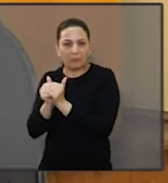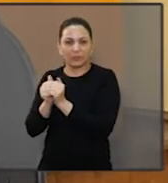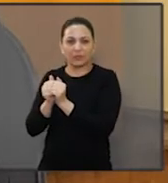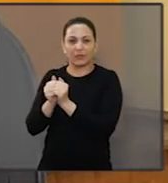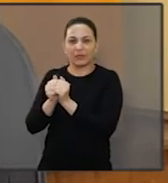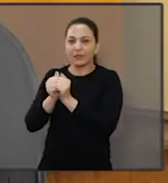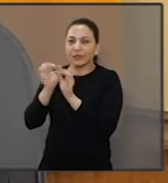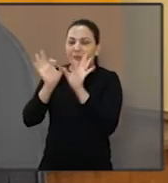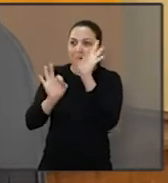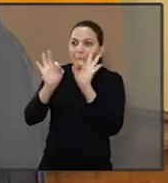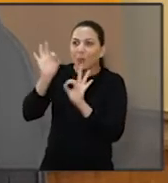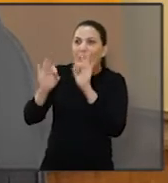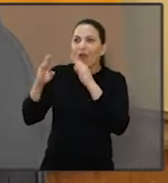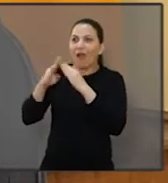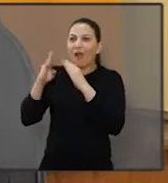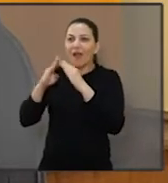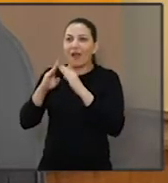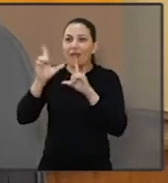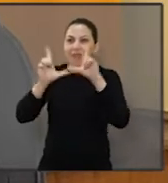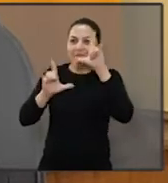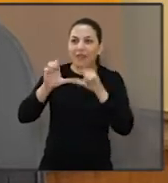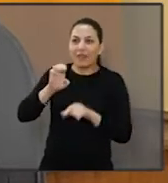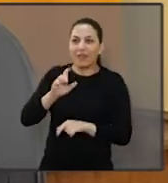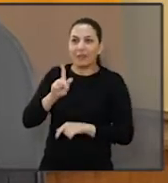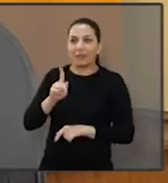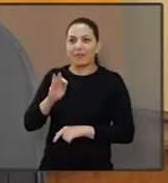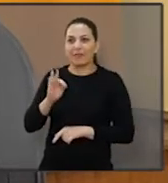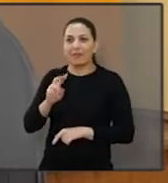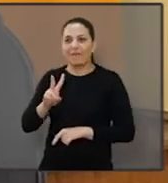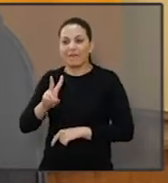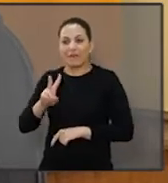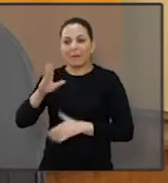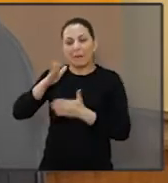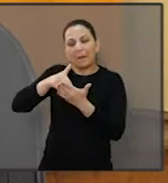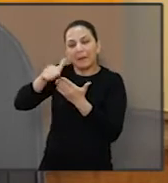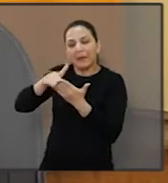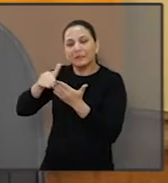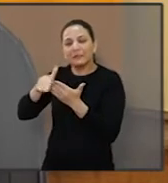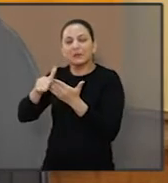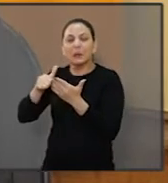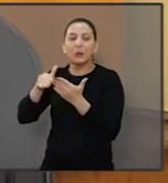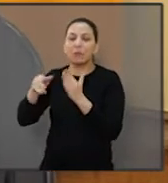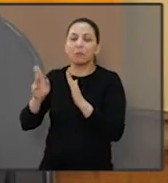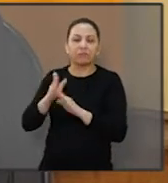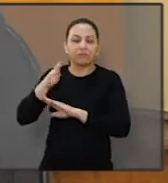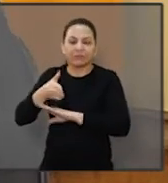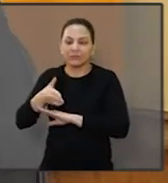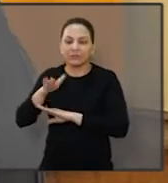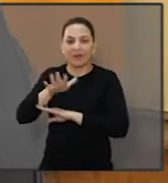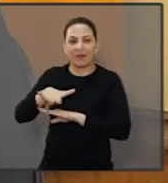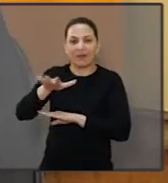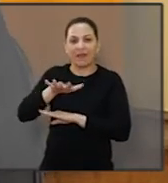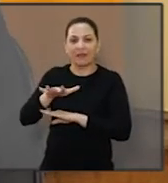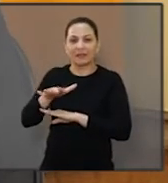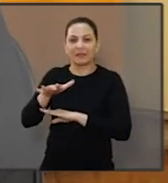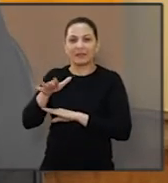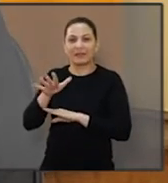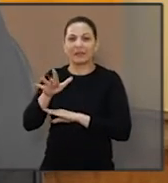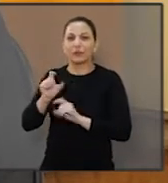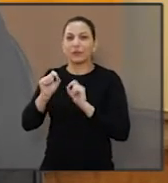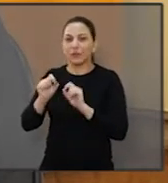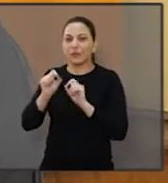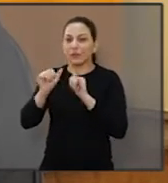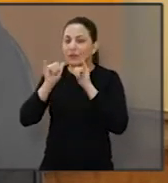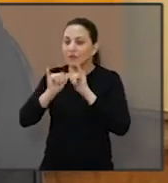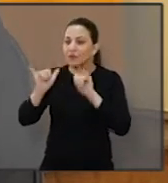enfeitaram a minha casa, a IPTV foi lá fazer matéria, pintaram toda a rua da minha casa, no Melhado. E tudo isso, assim, foi com